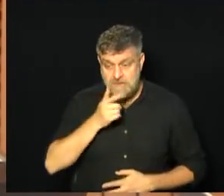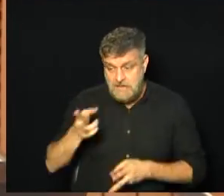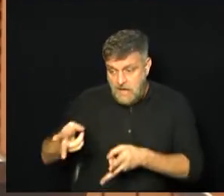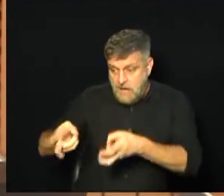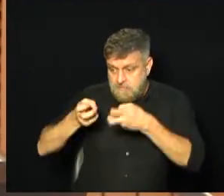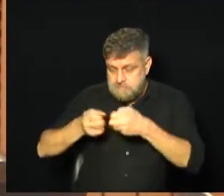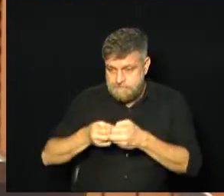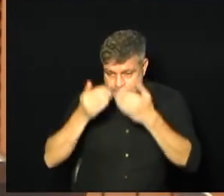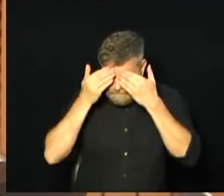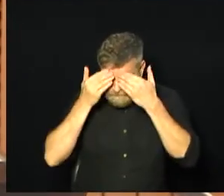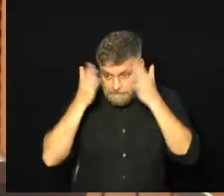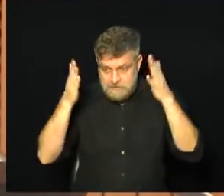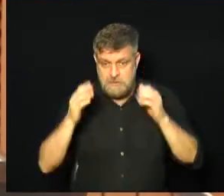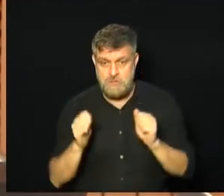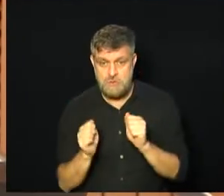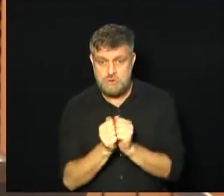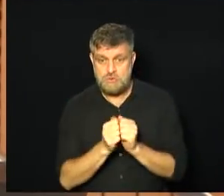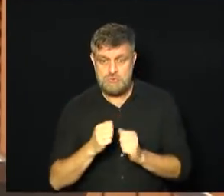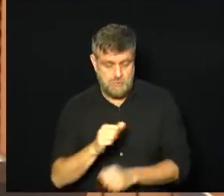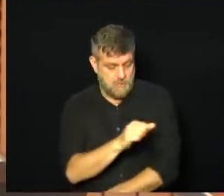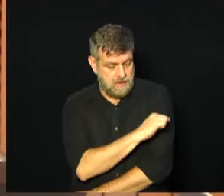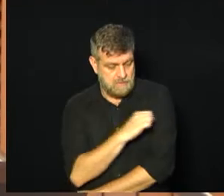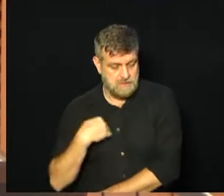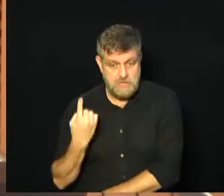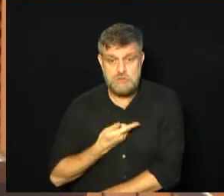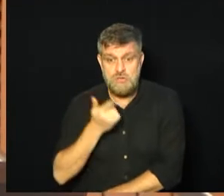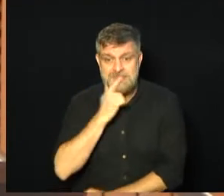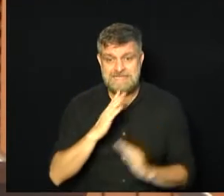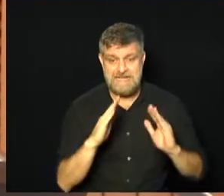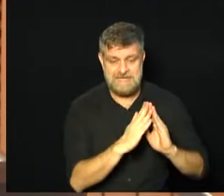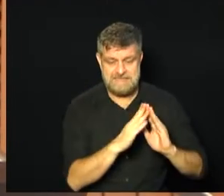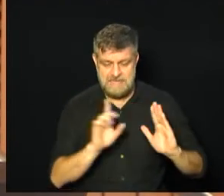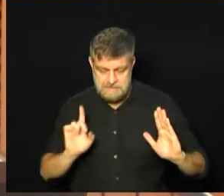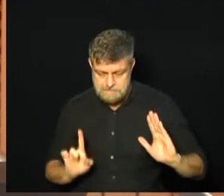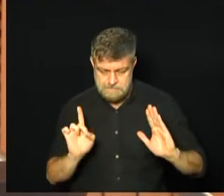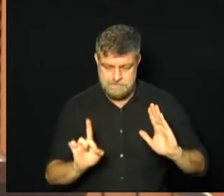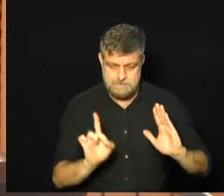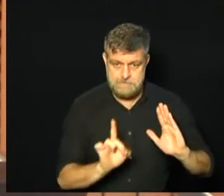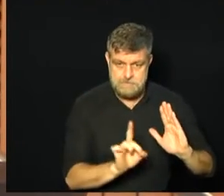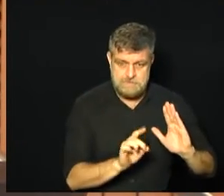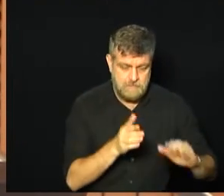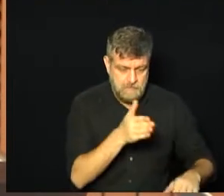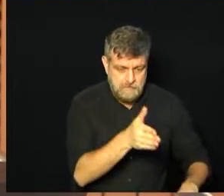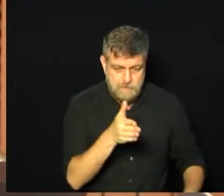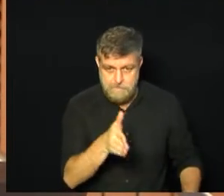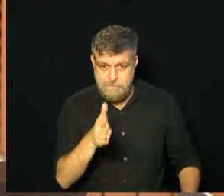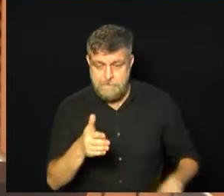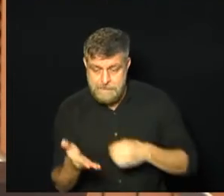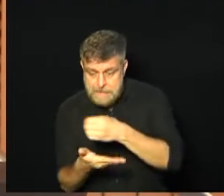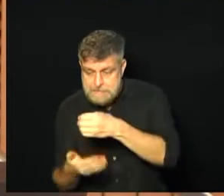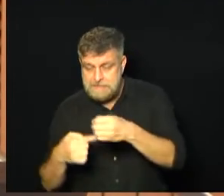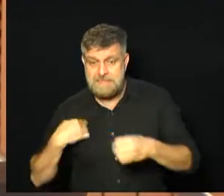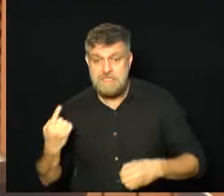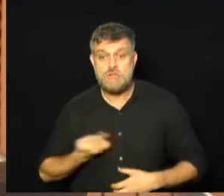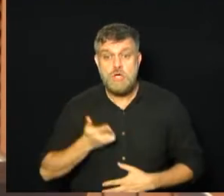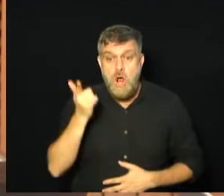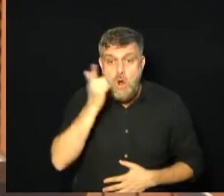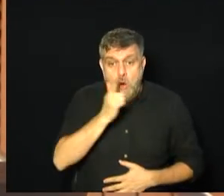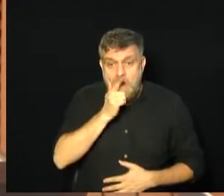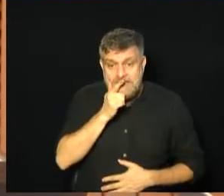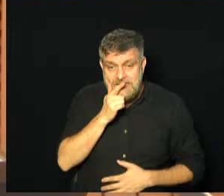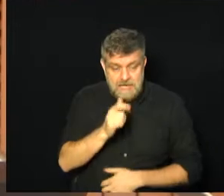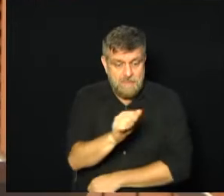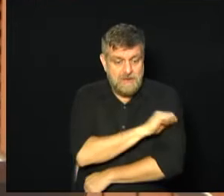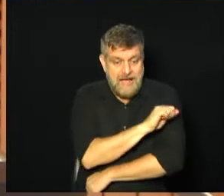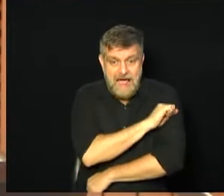gente com alunos, né, Pedro, poder ampliar isso nas visitas domiciliares, eu acho que é o mínimo que nós podemos trazer para a formação dessa